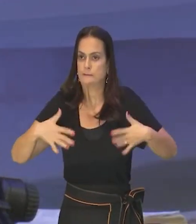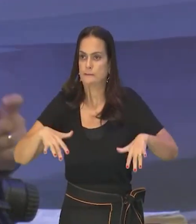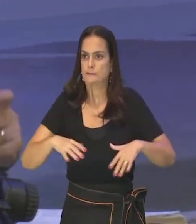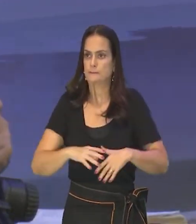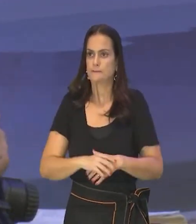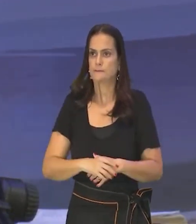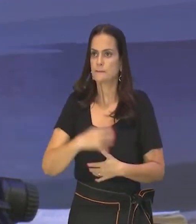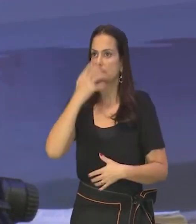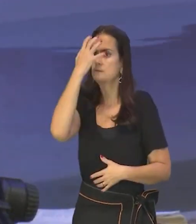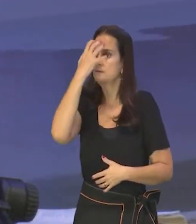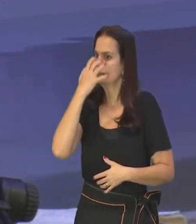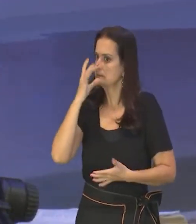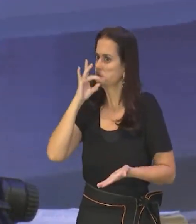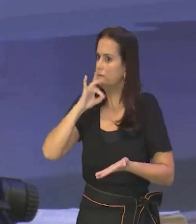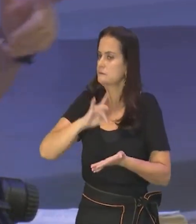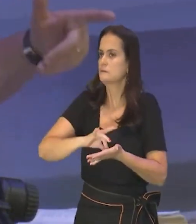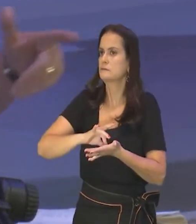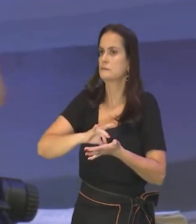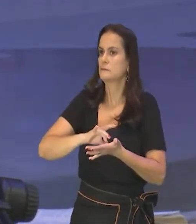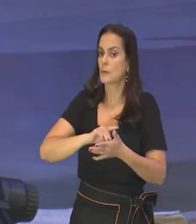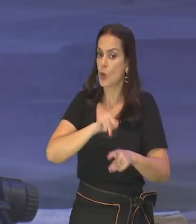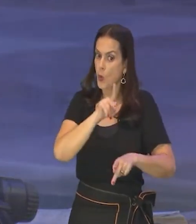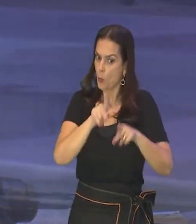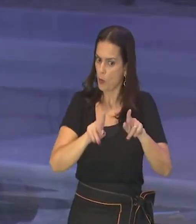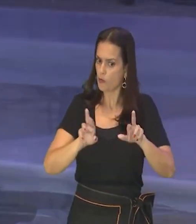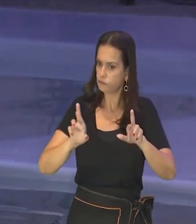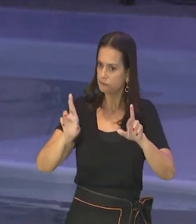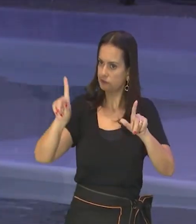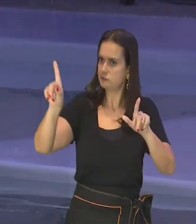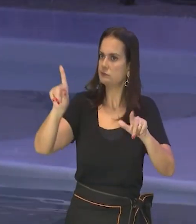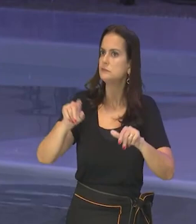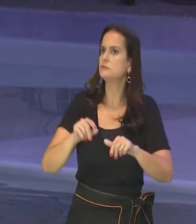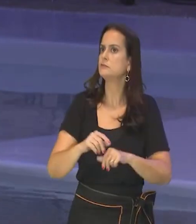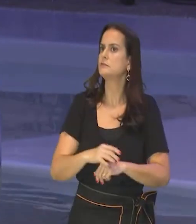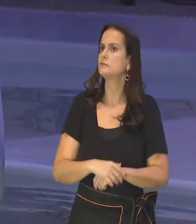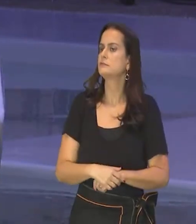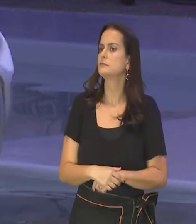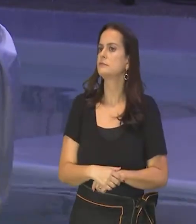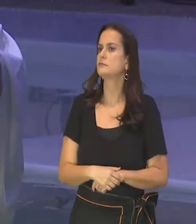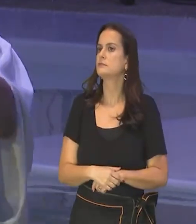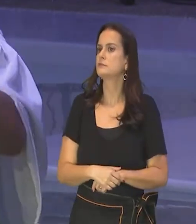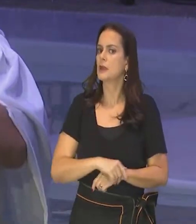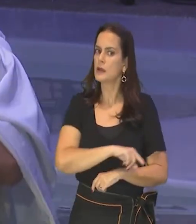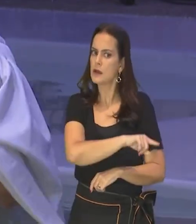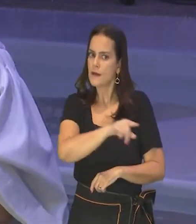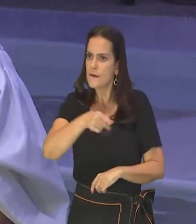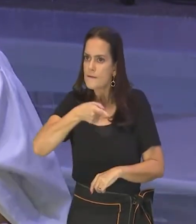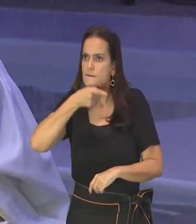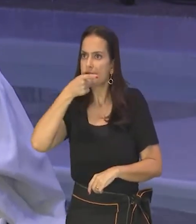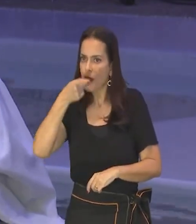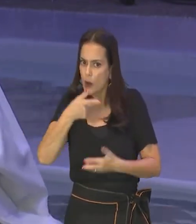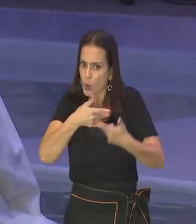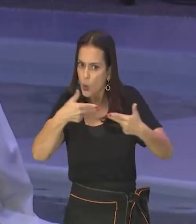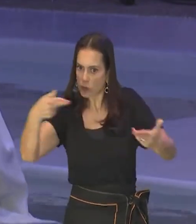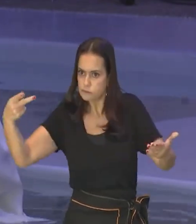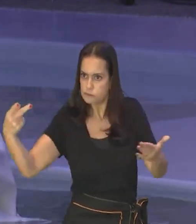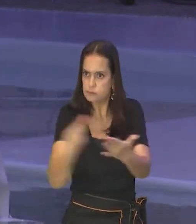A coisa é séria. Esse povo é diferente. Eles falam, as coisas